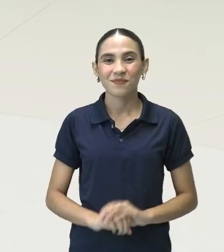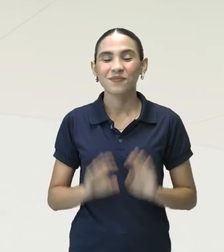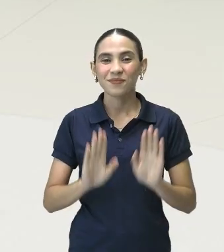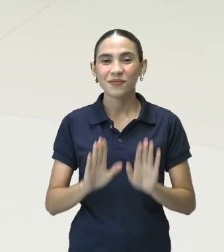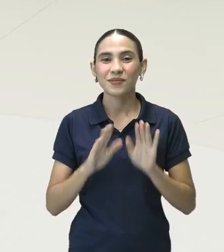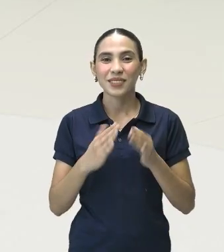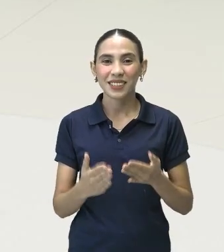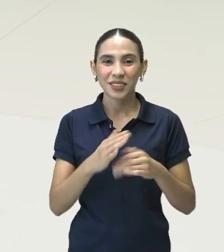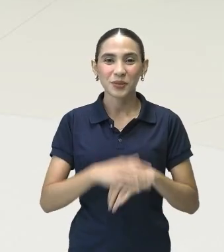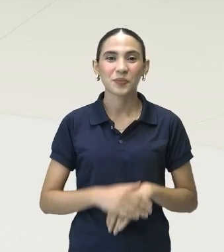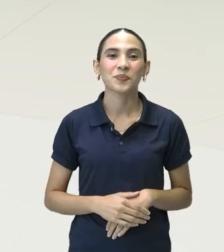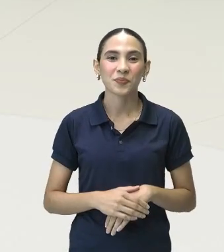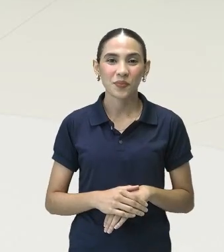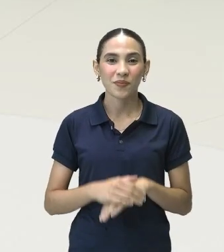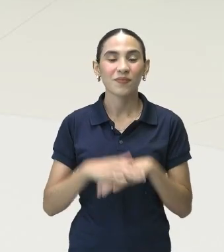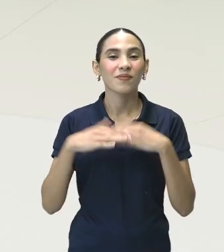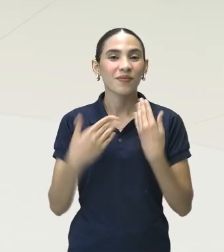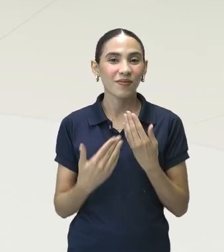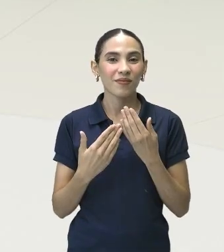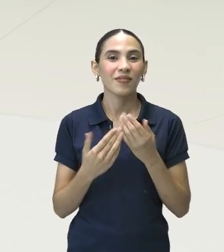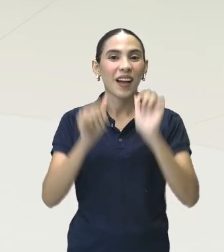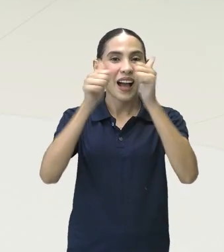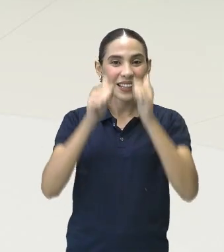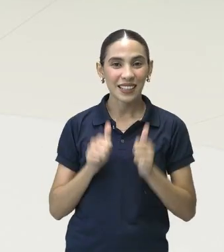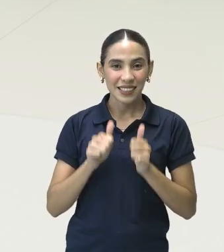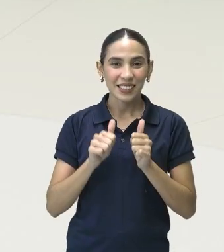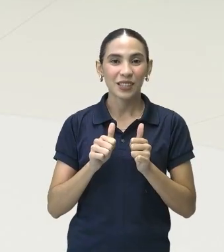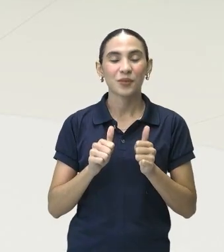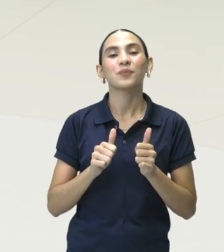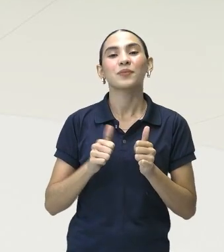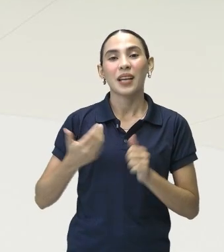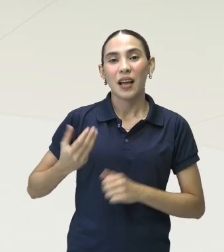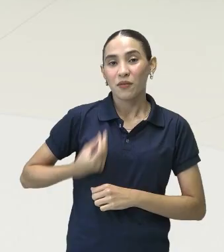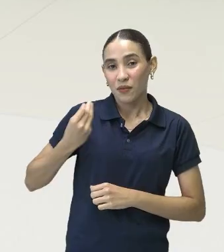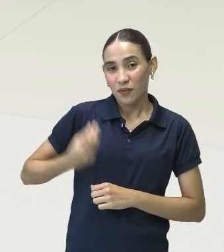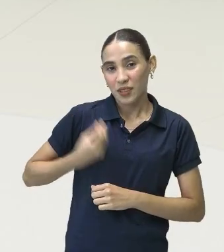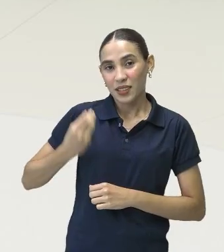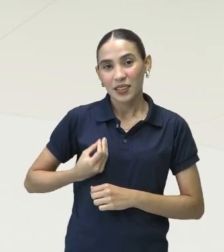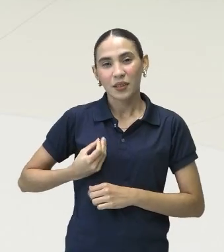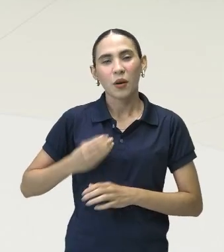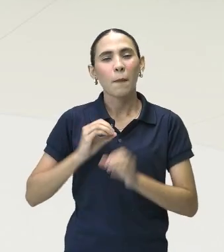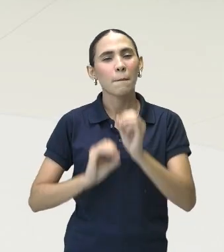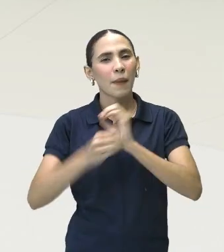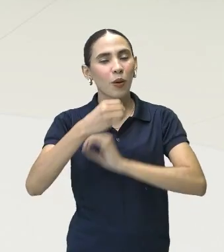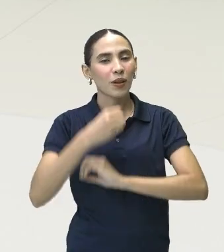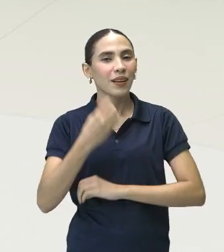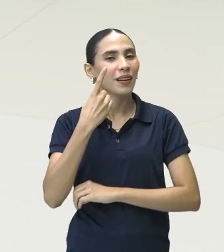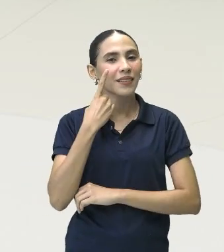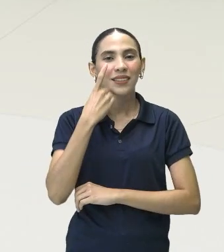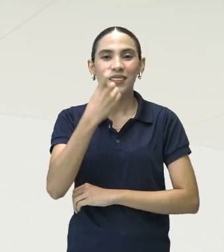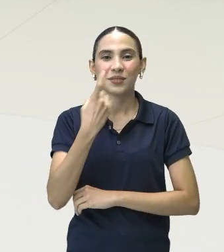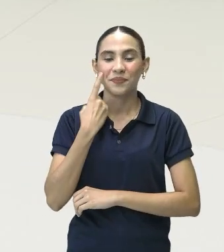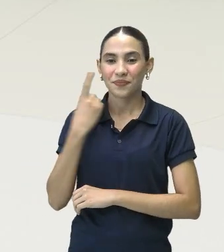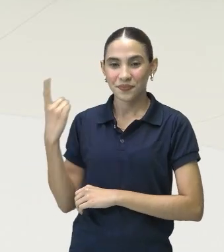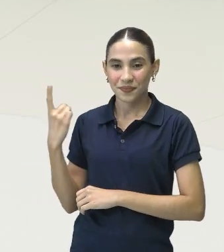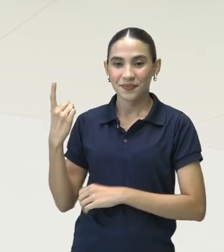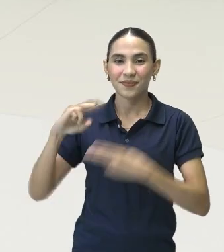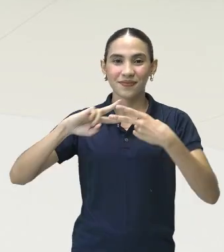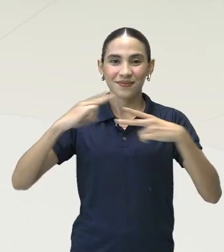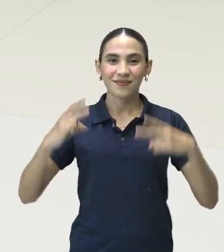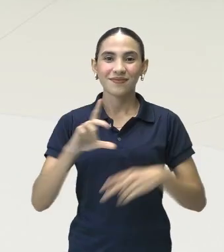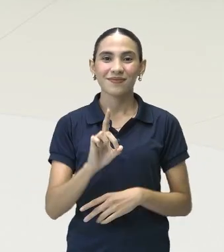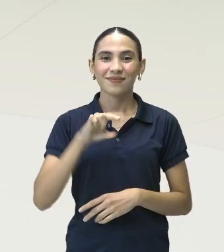Então, estamos descobrindo os segredos da vida através de uma molécula bem interessante, a molécula do